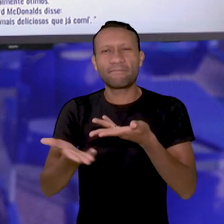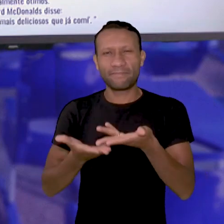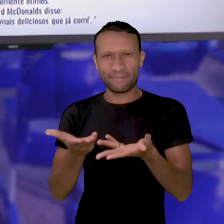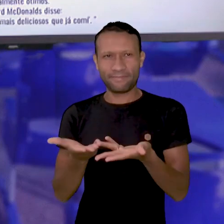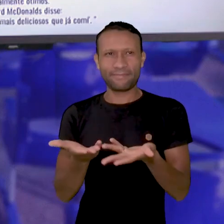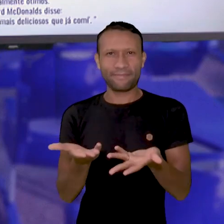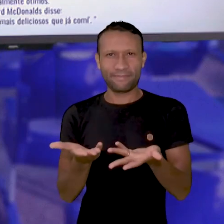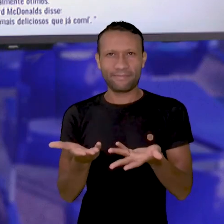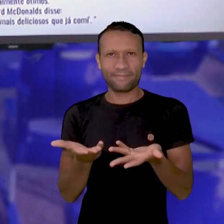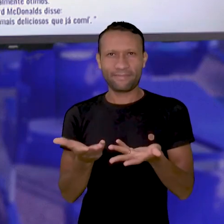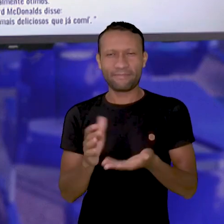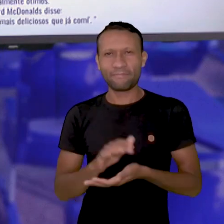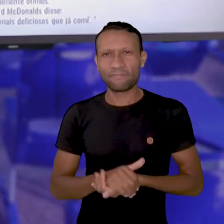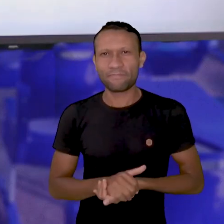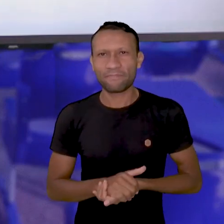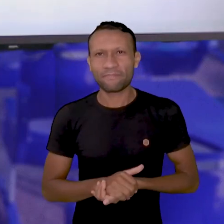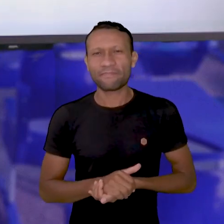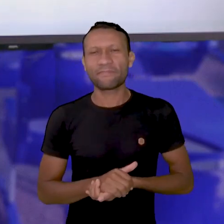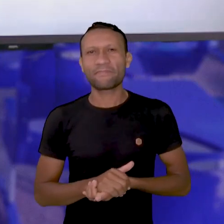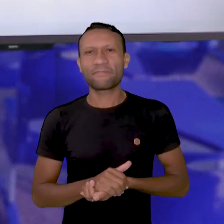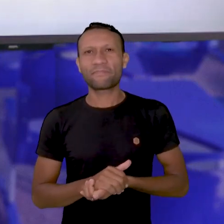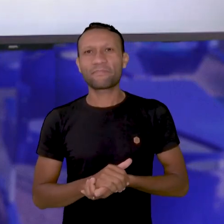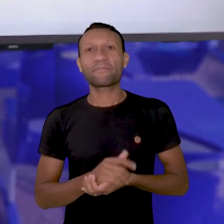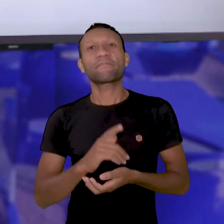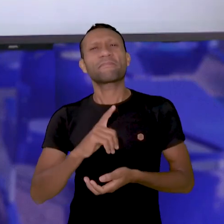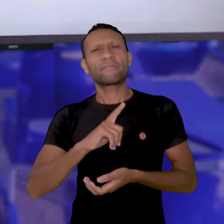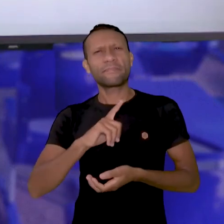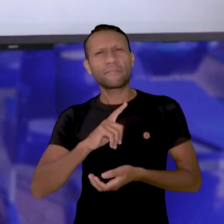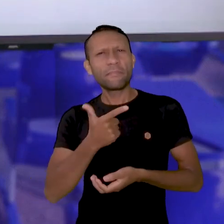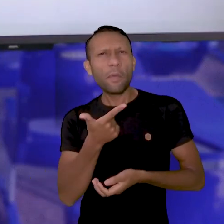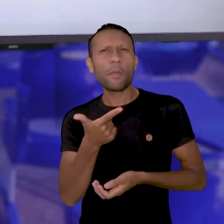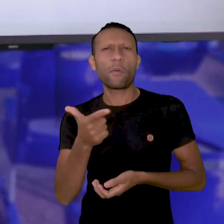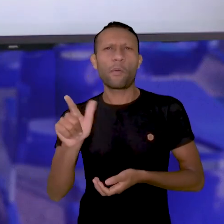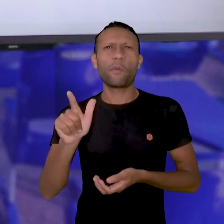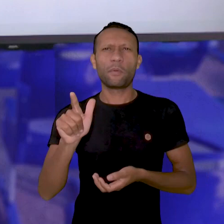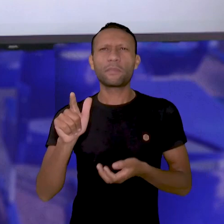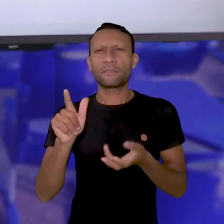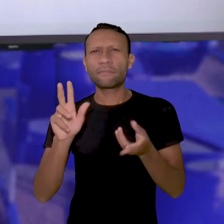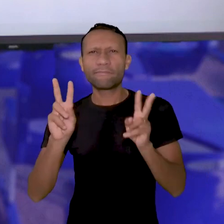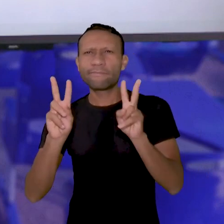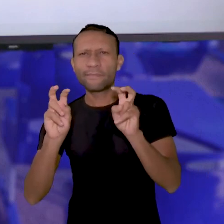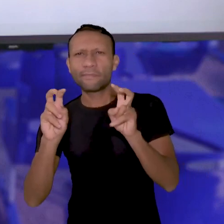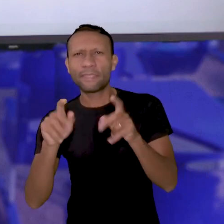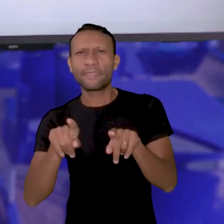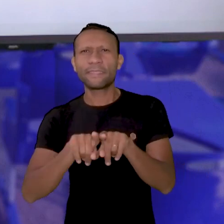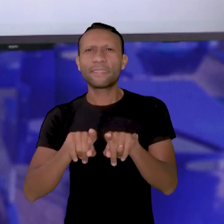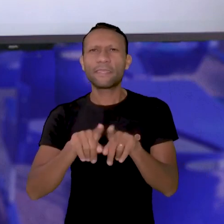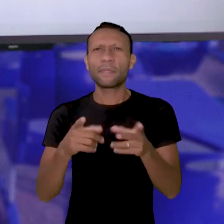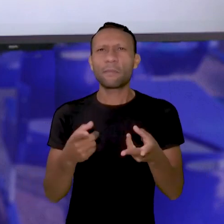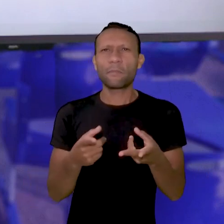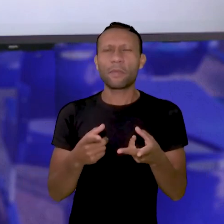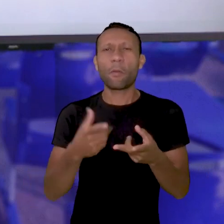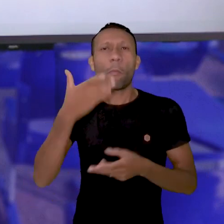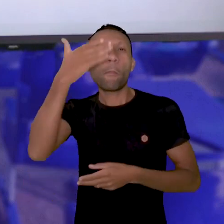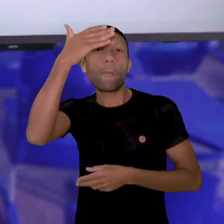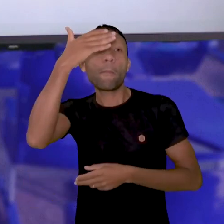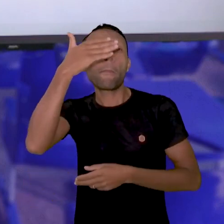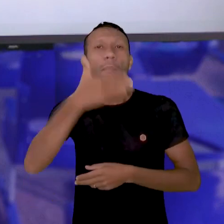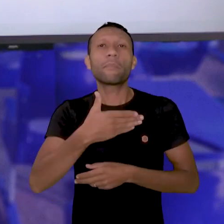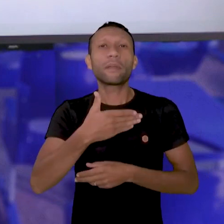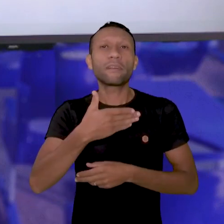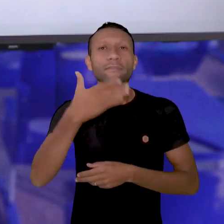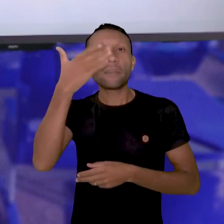conhecida, não é isso? A gente tem outros tipos, né? Como o tipo comprovação.